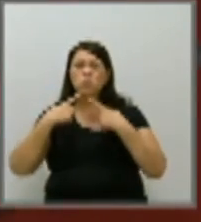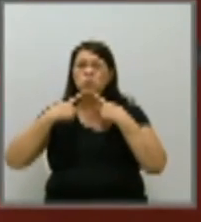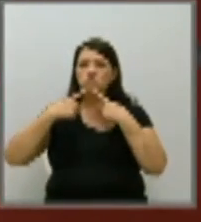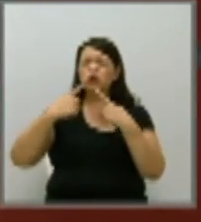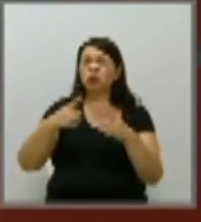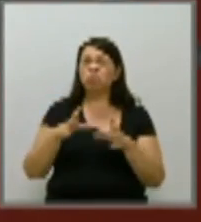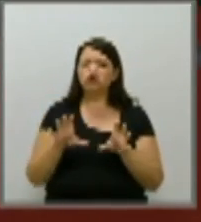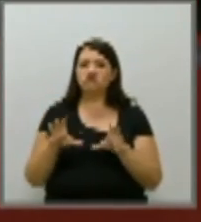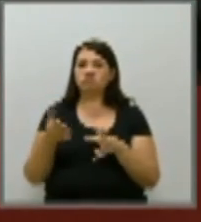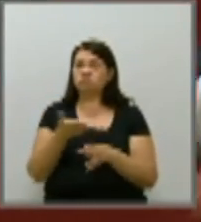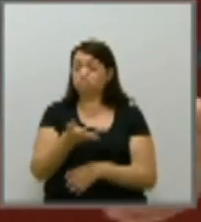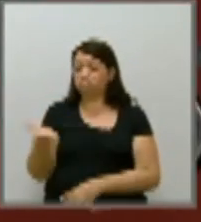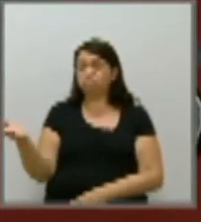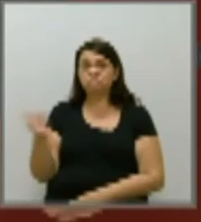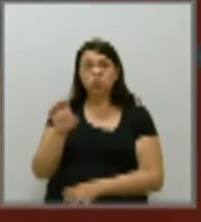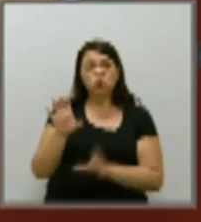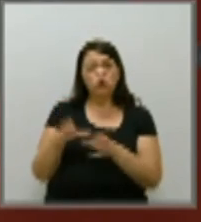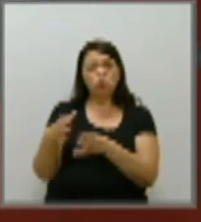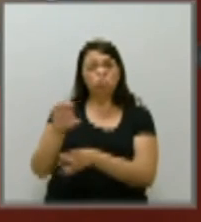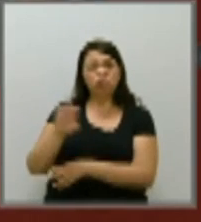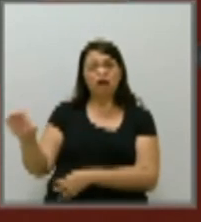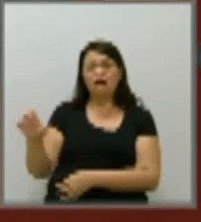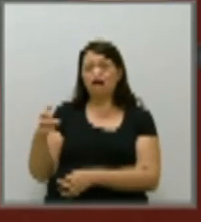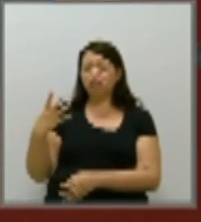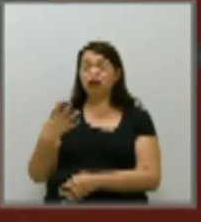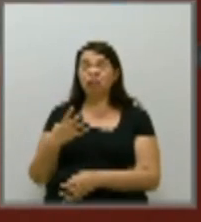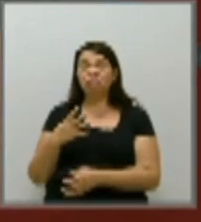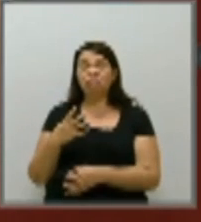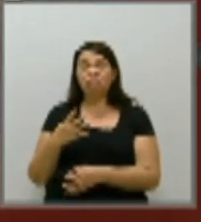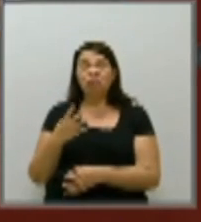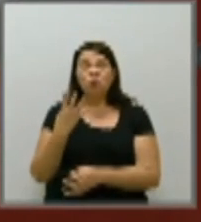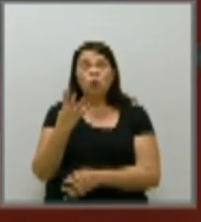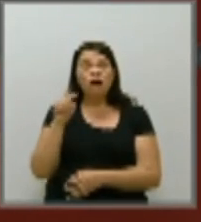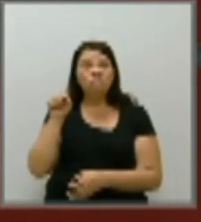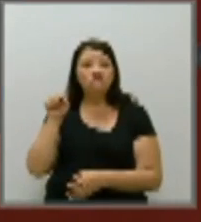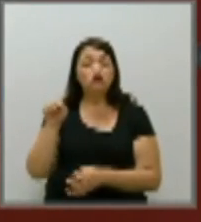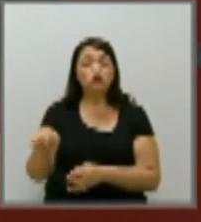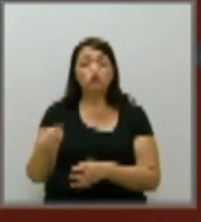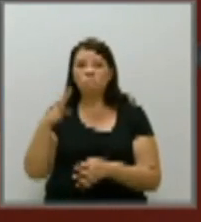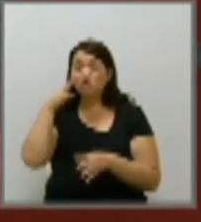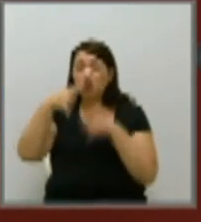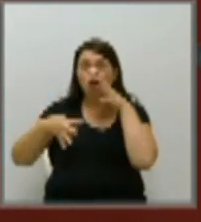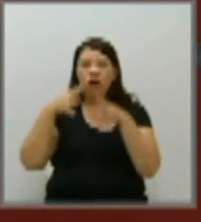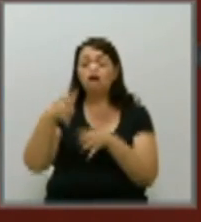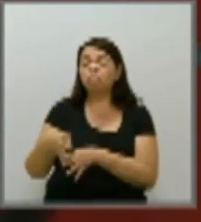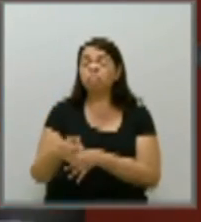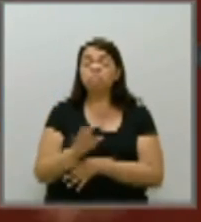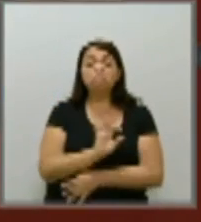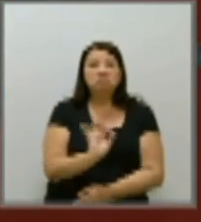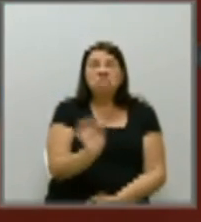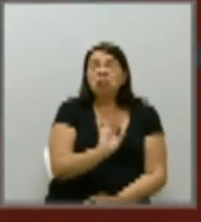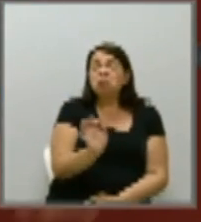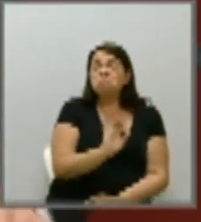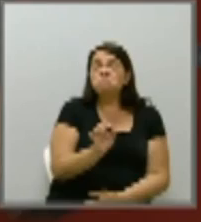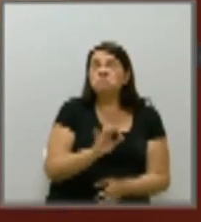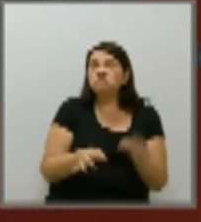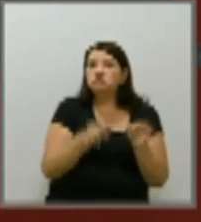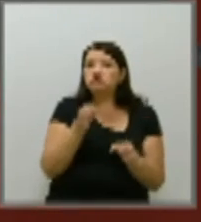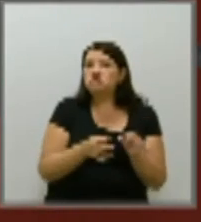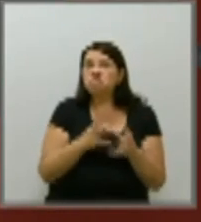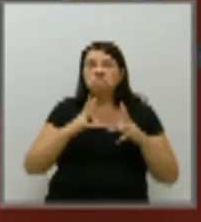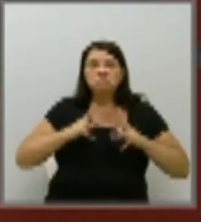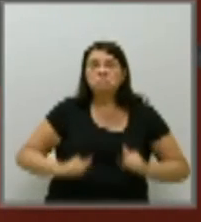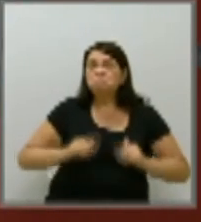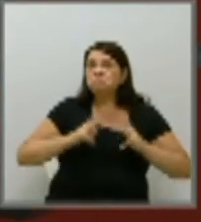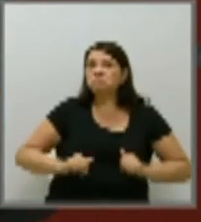esquerda, que é essa toda que se conjunta aqui. Nenhuma proliferou. Nós eliminamos duas ações civis públicas que foram protagonizadas contra